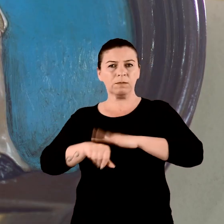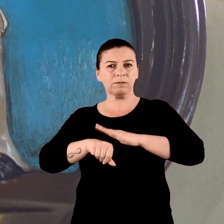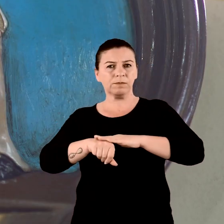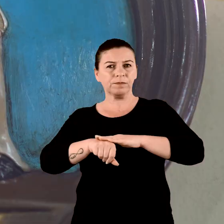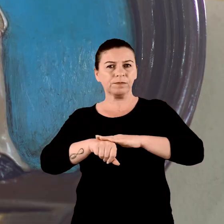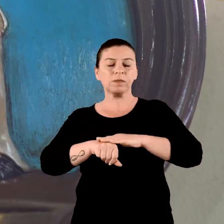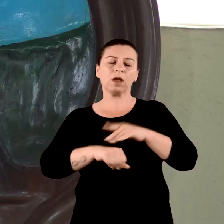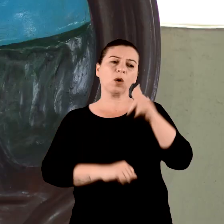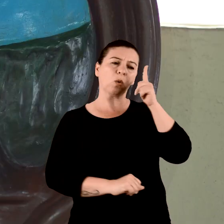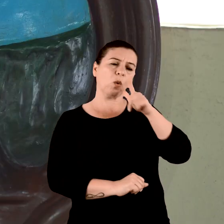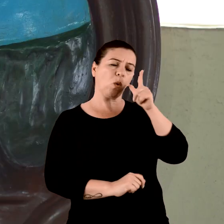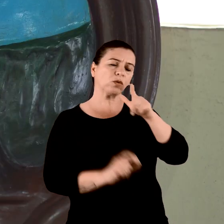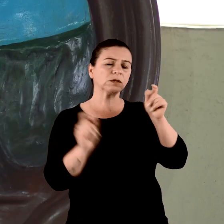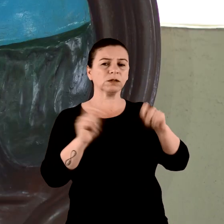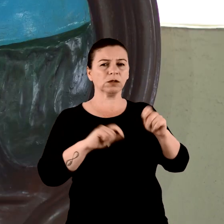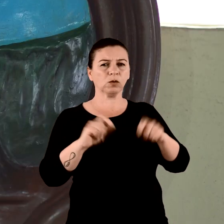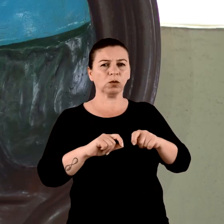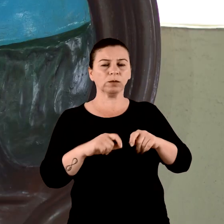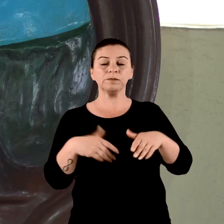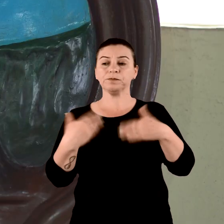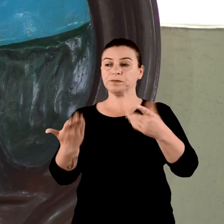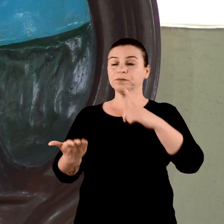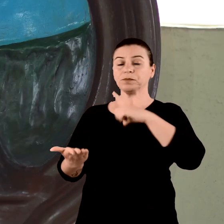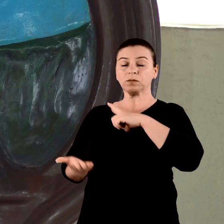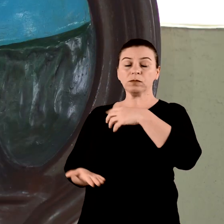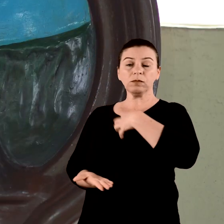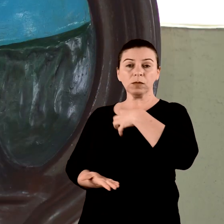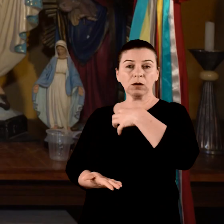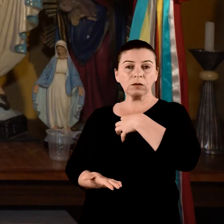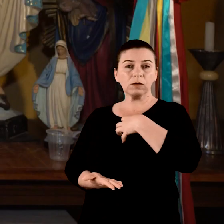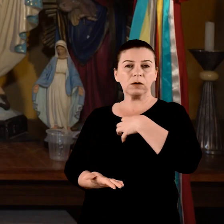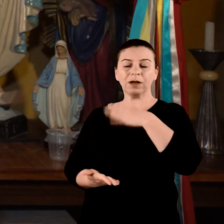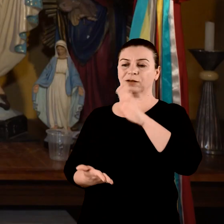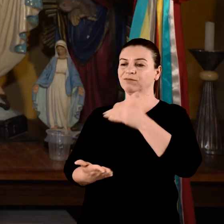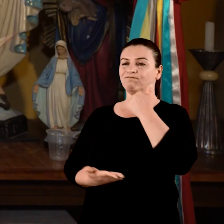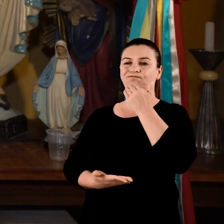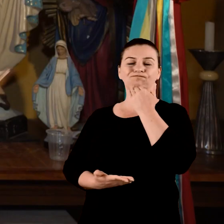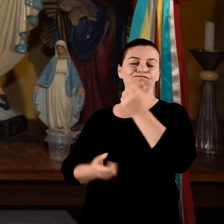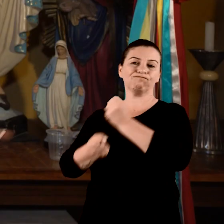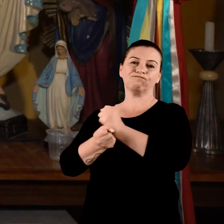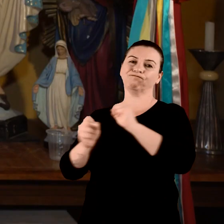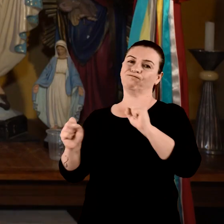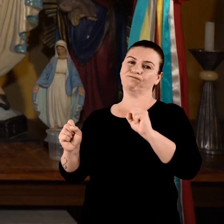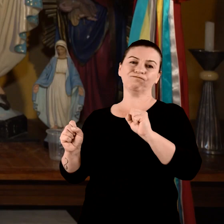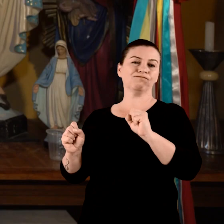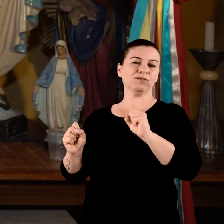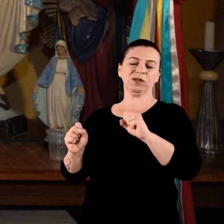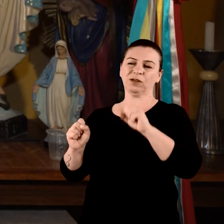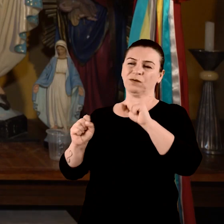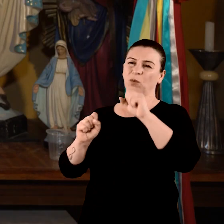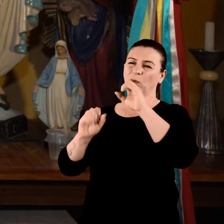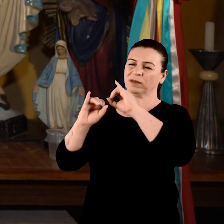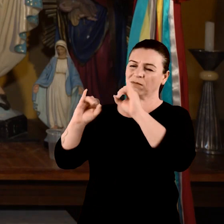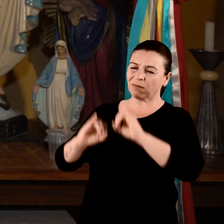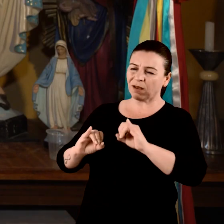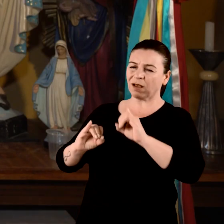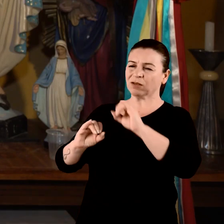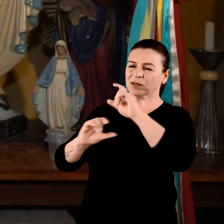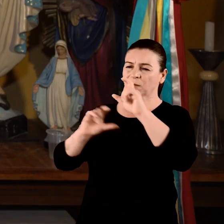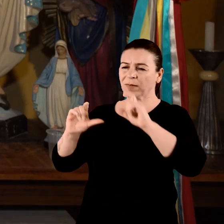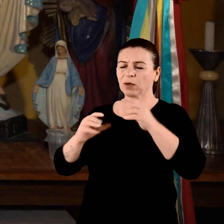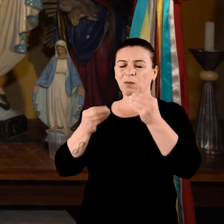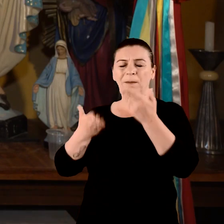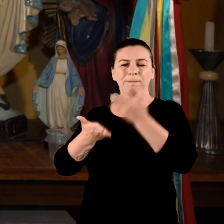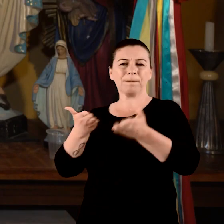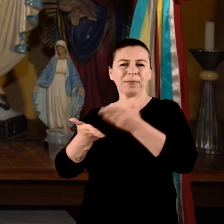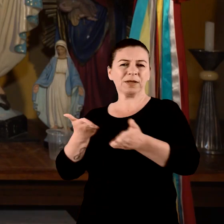consegue arrumar para mim? Eu digo, consigo. Tem situações onde não tem como restaurar mais essa